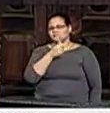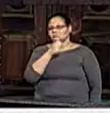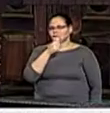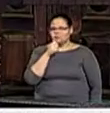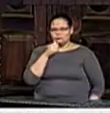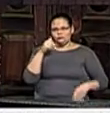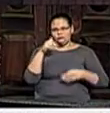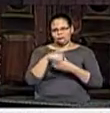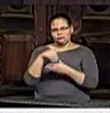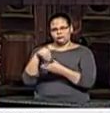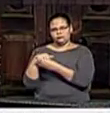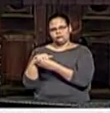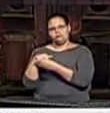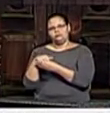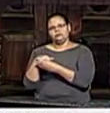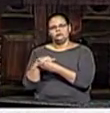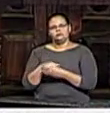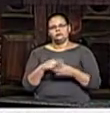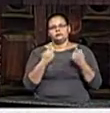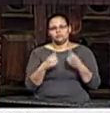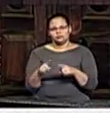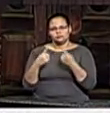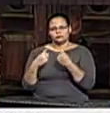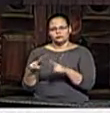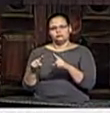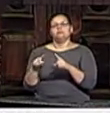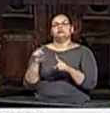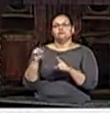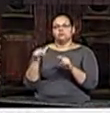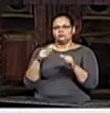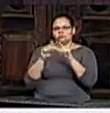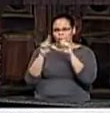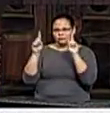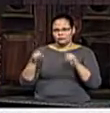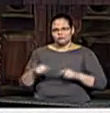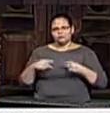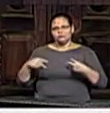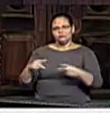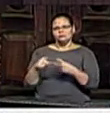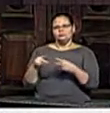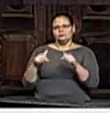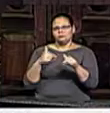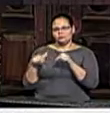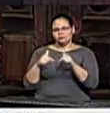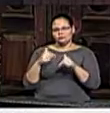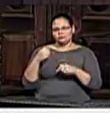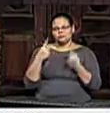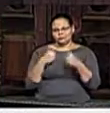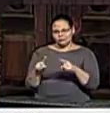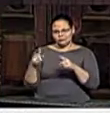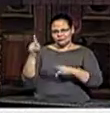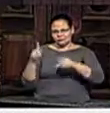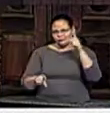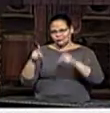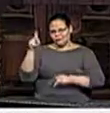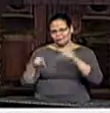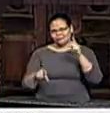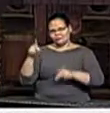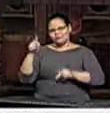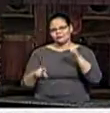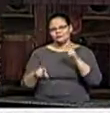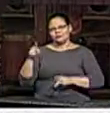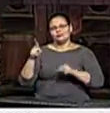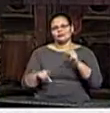sacrificando, votando contra o servidor público, contra a população fluminense, baseados em dados